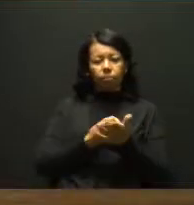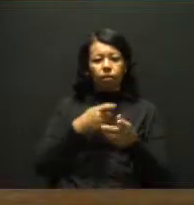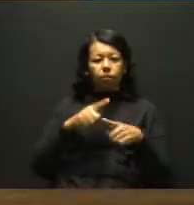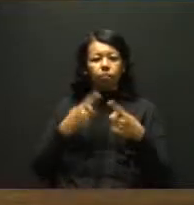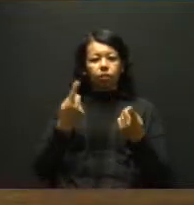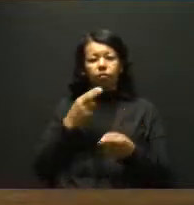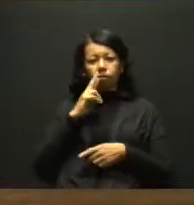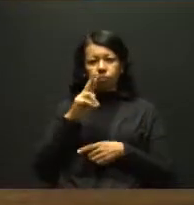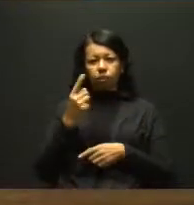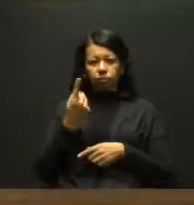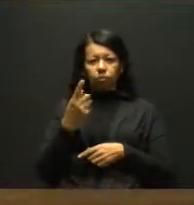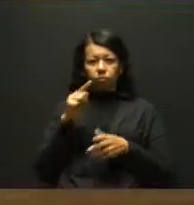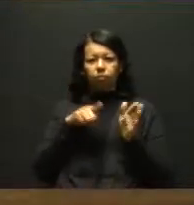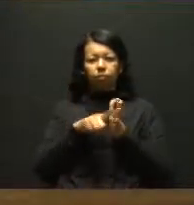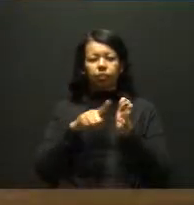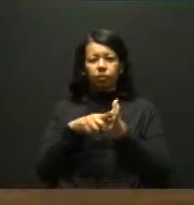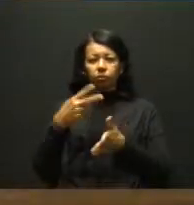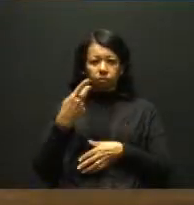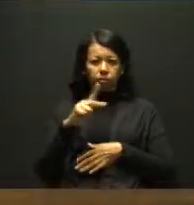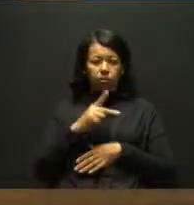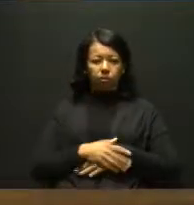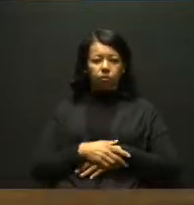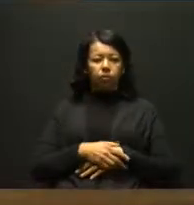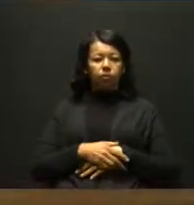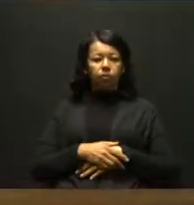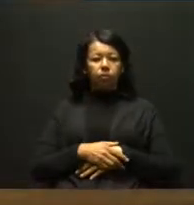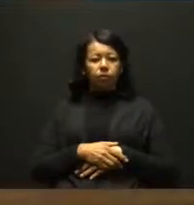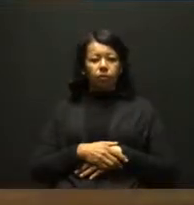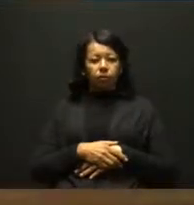apenas um rostinho